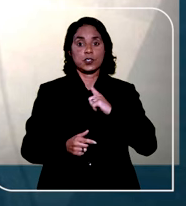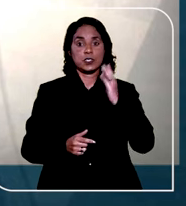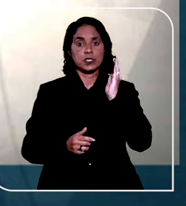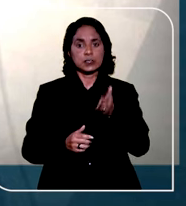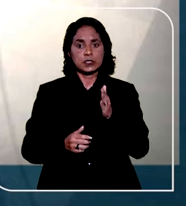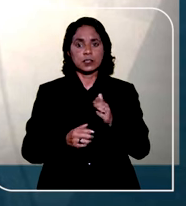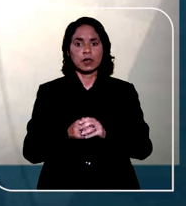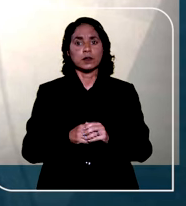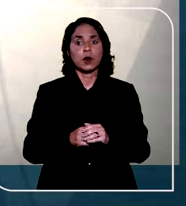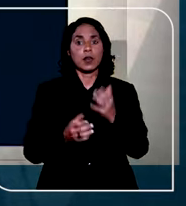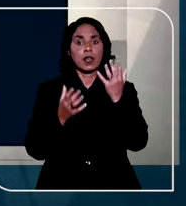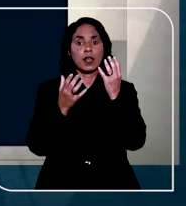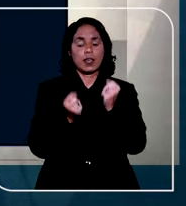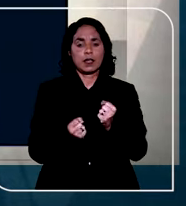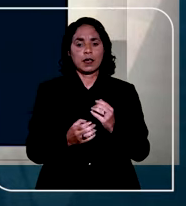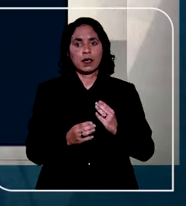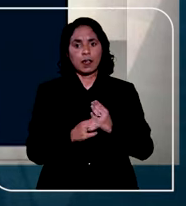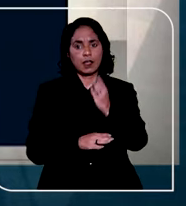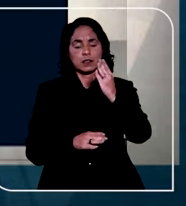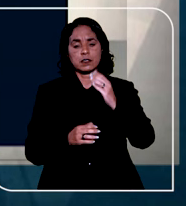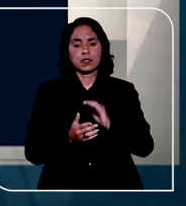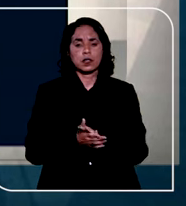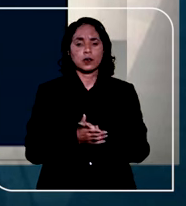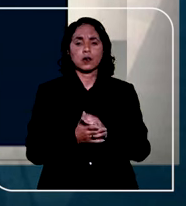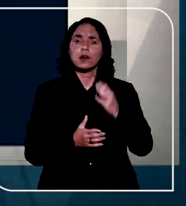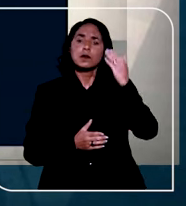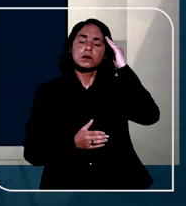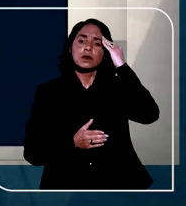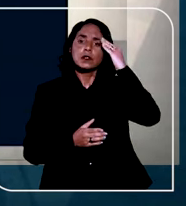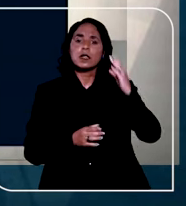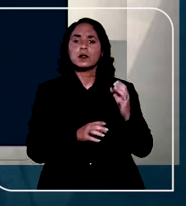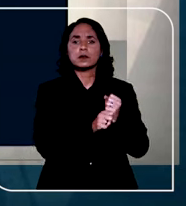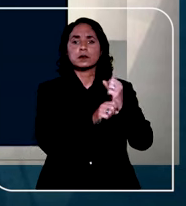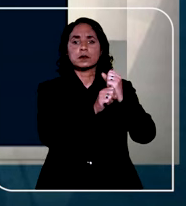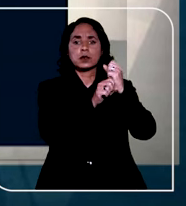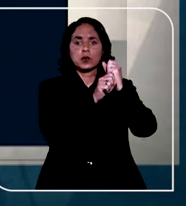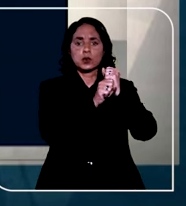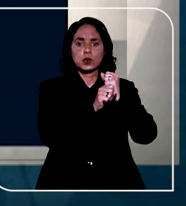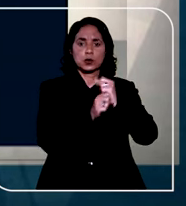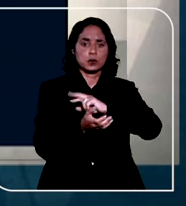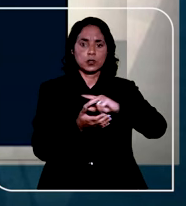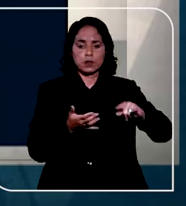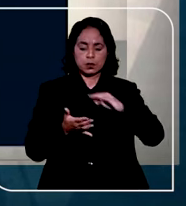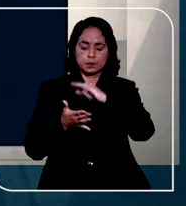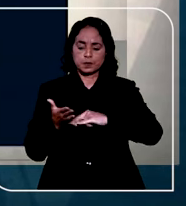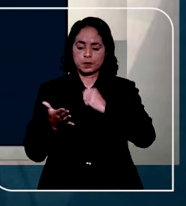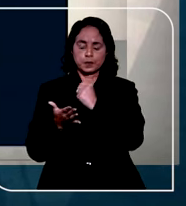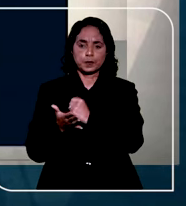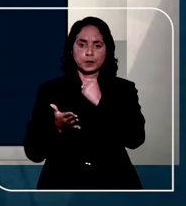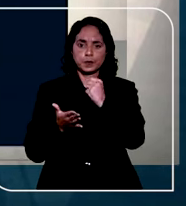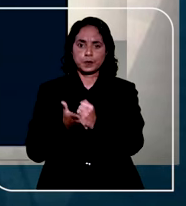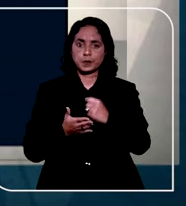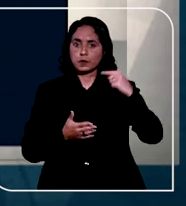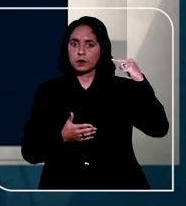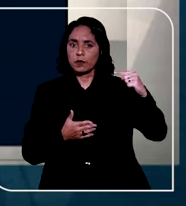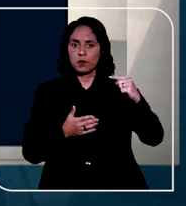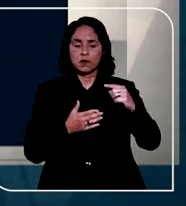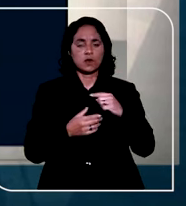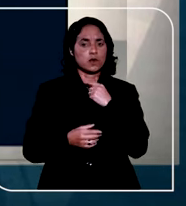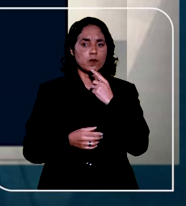recurso da construtora o colegiado entendeu que os lucros cessantes na hipótese de interesse contratual negativo não são